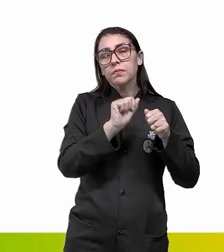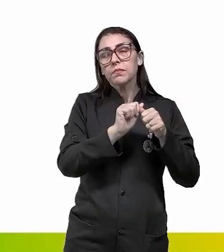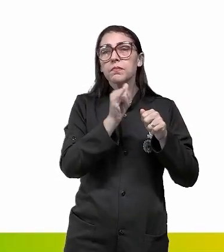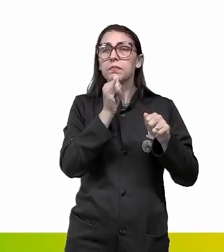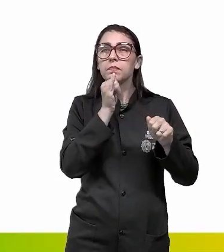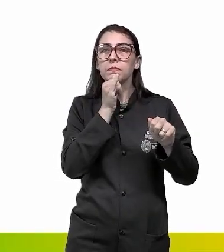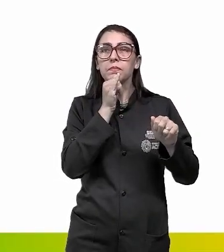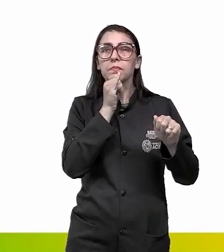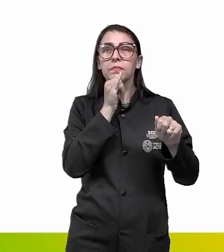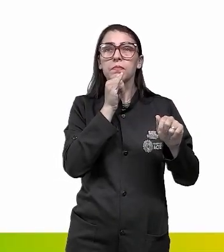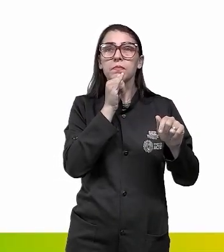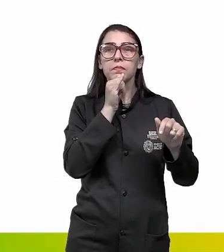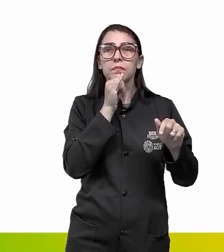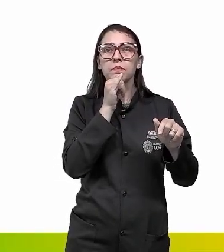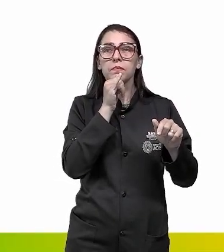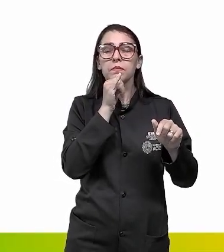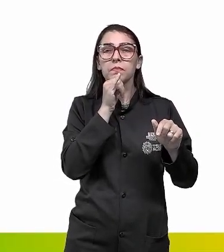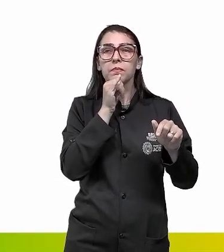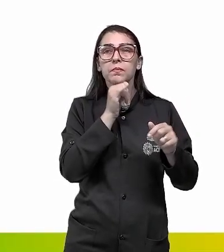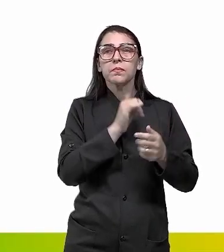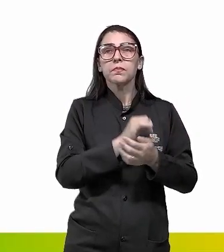função